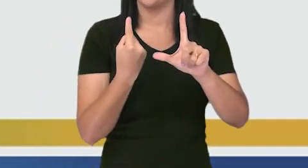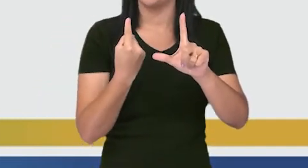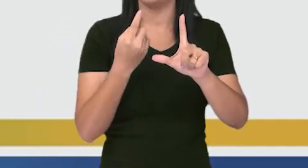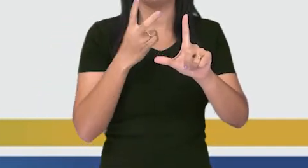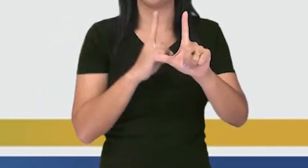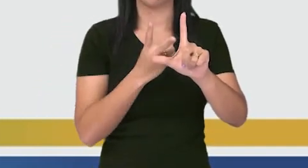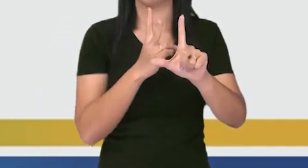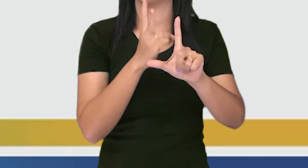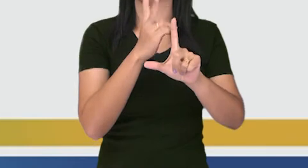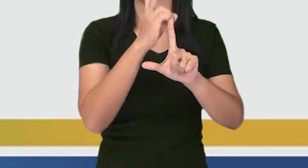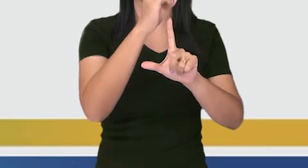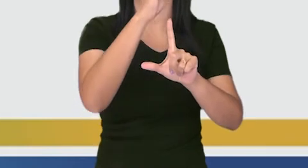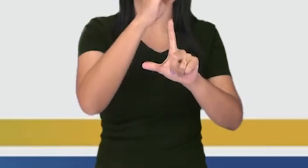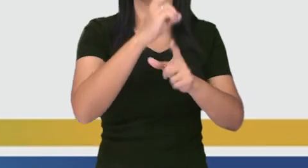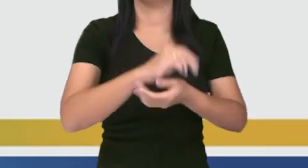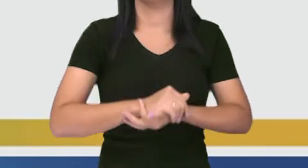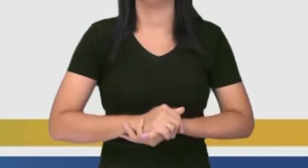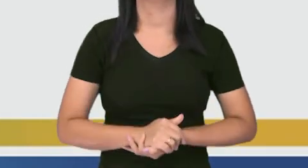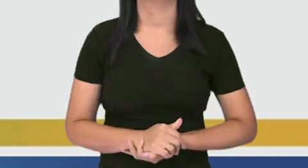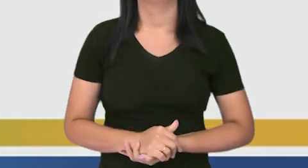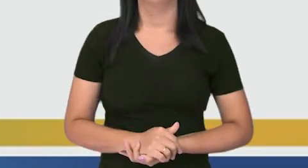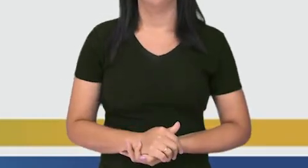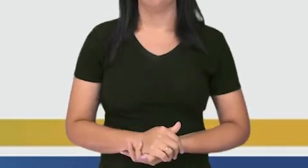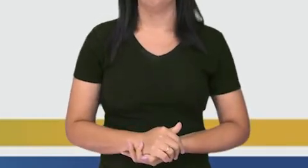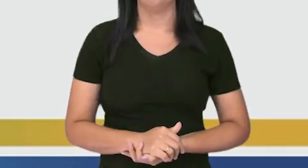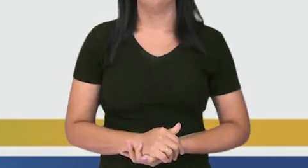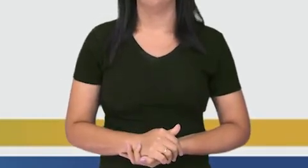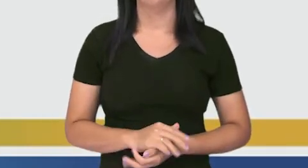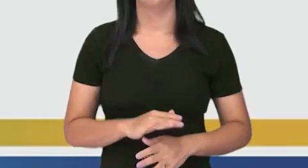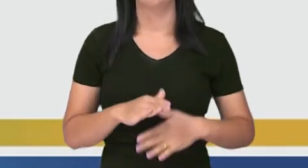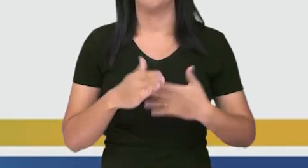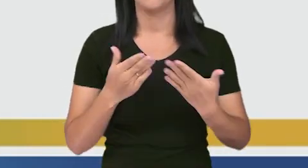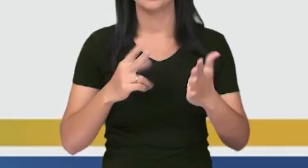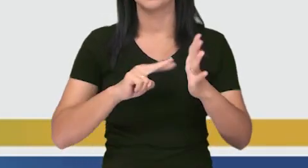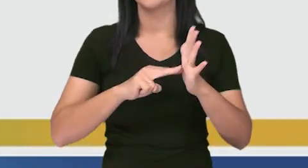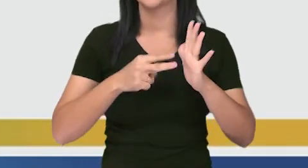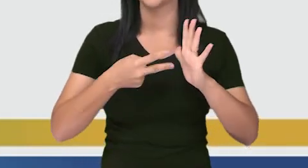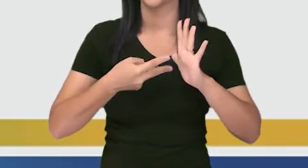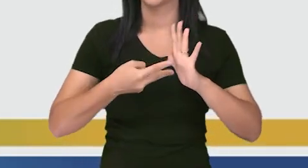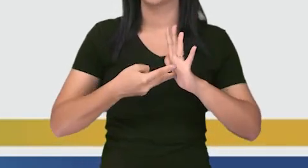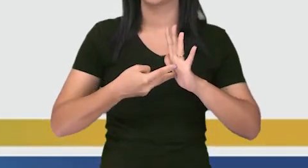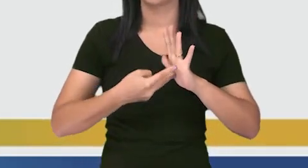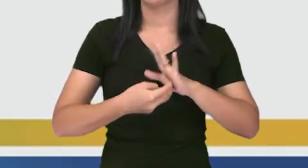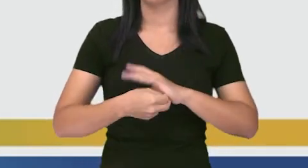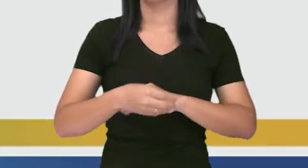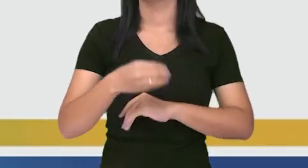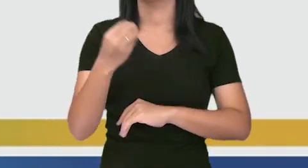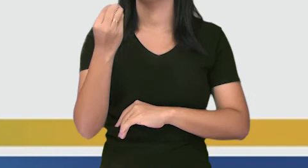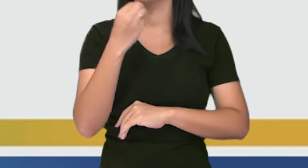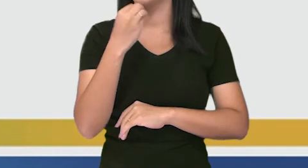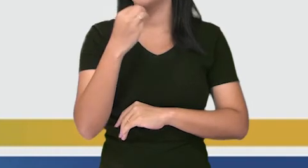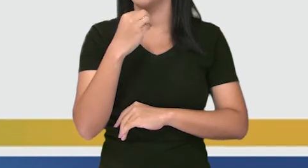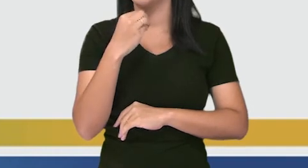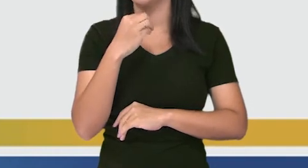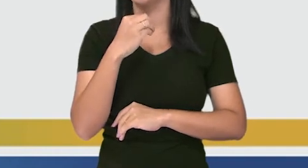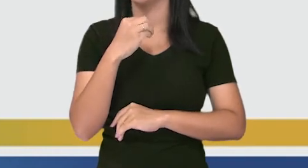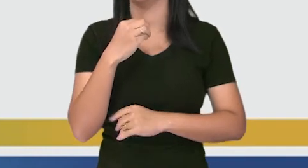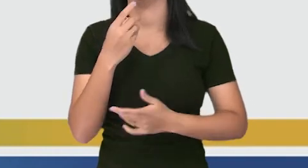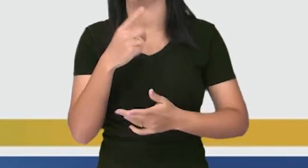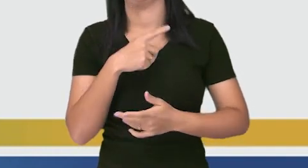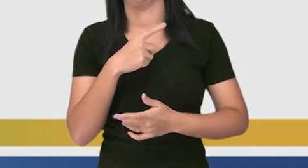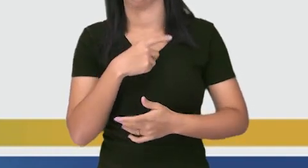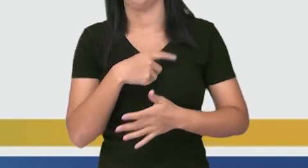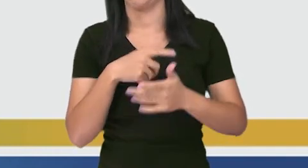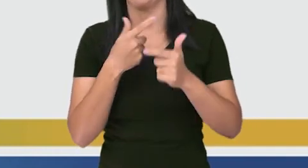é imensa ela vai bem alta em geral indica falha na coleta